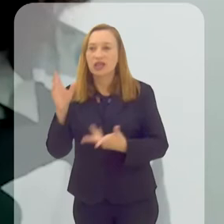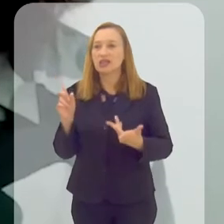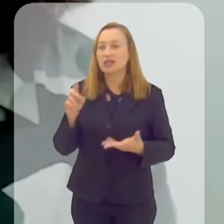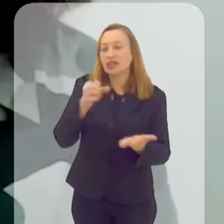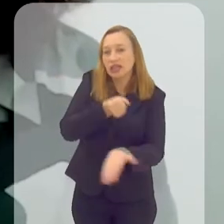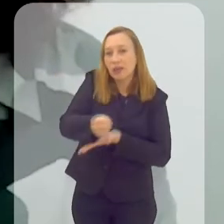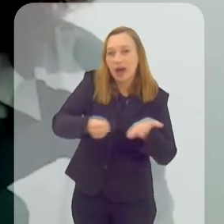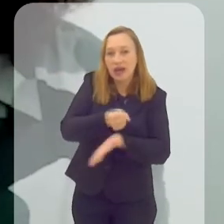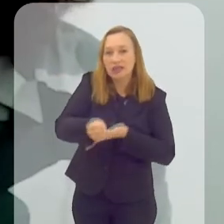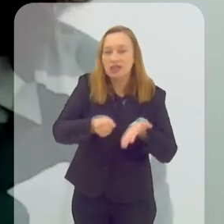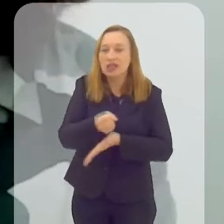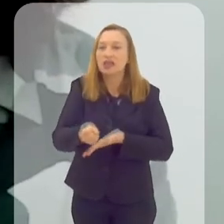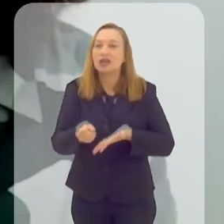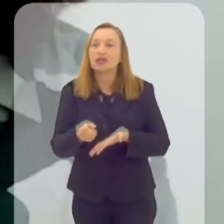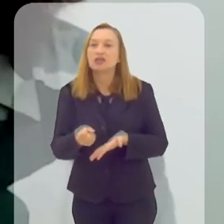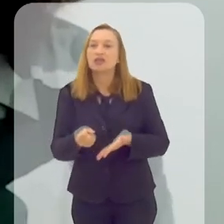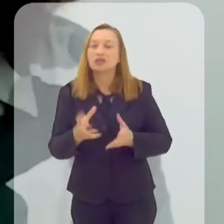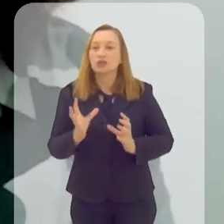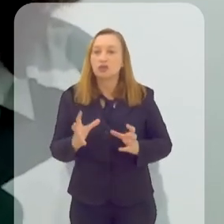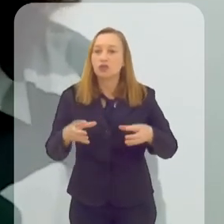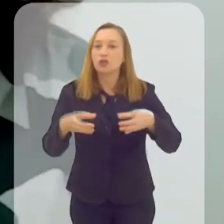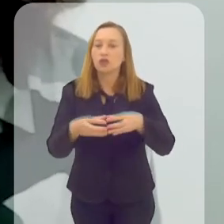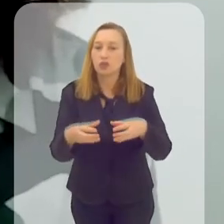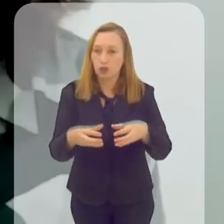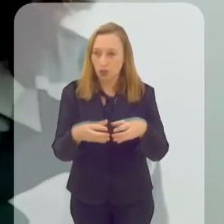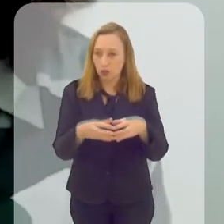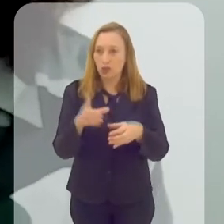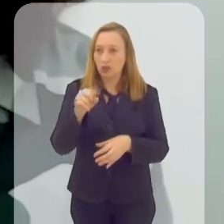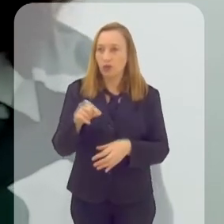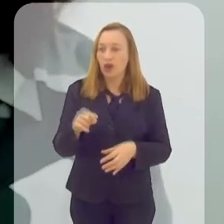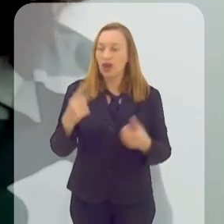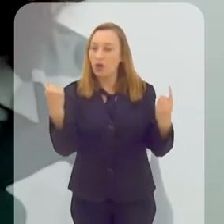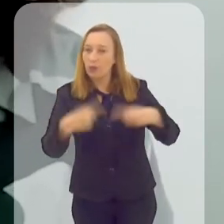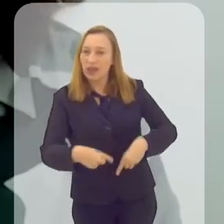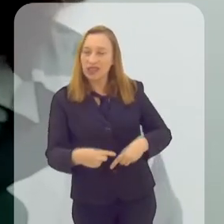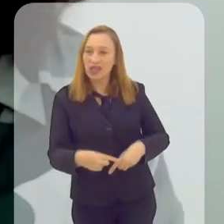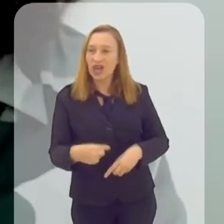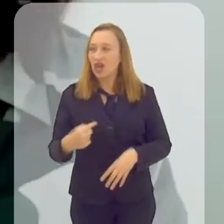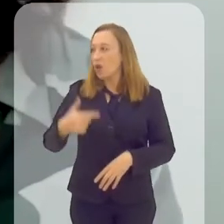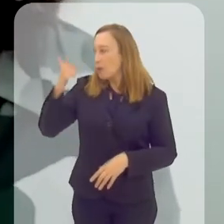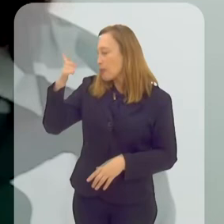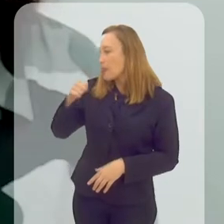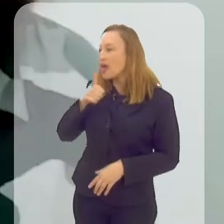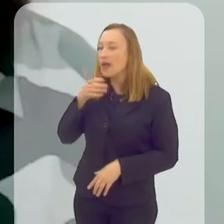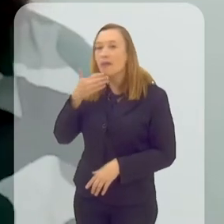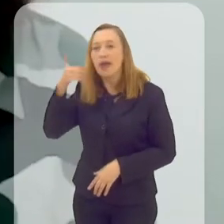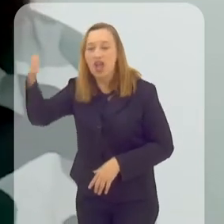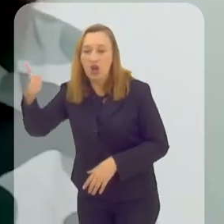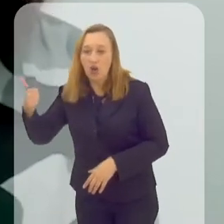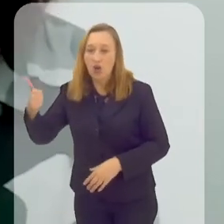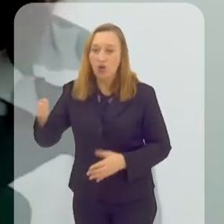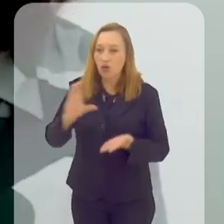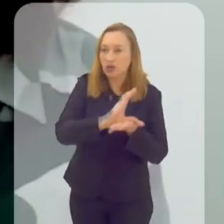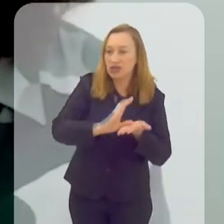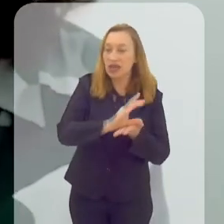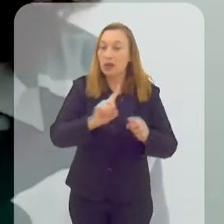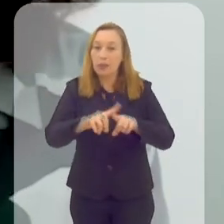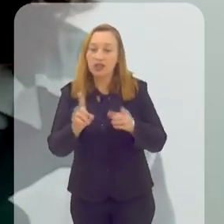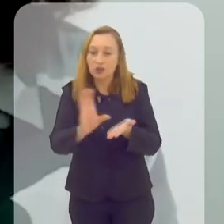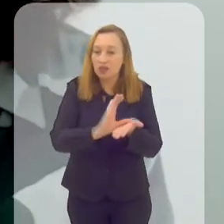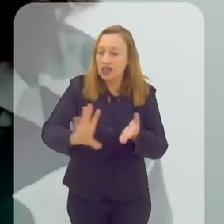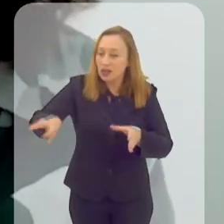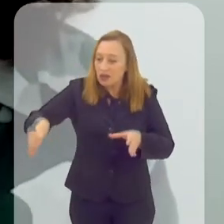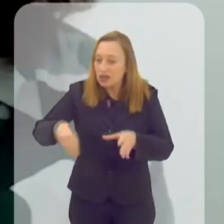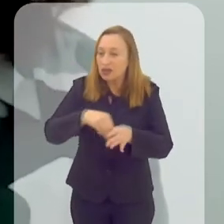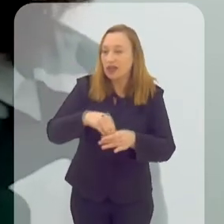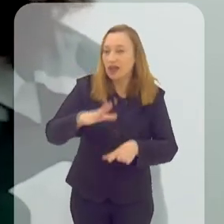né, que está na base dela a questão da cooperação. É, não é mais a competição, ah, vou ser o melhor conselho, mas o conselho que